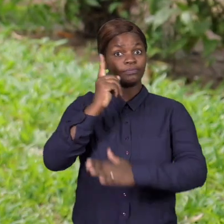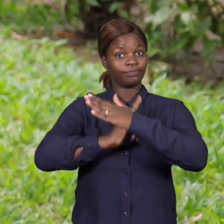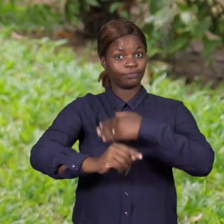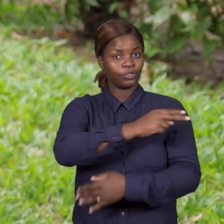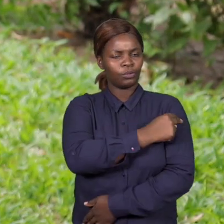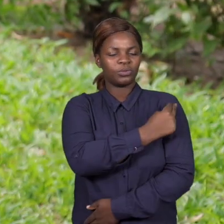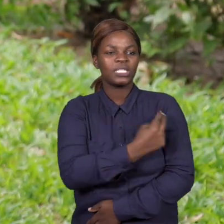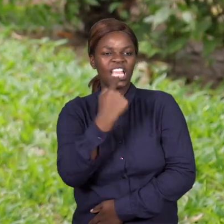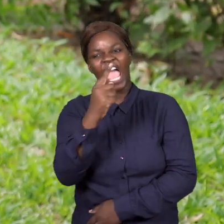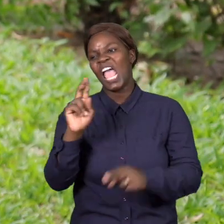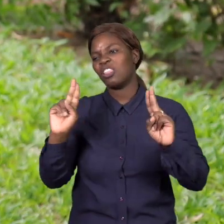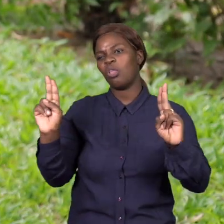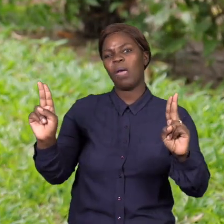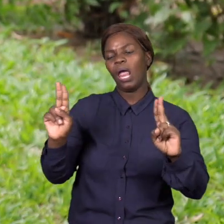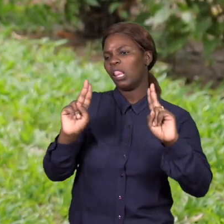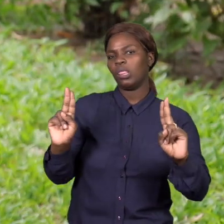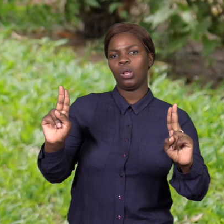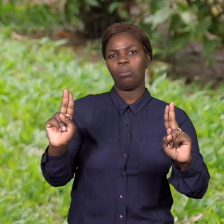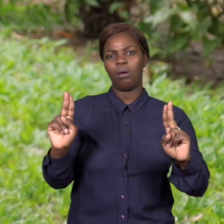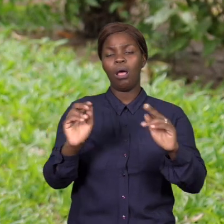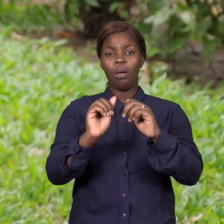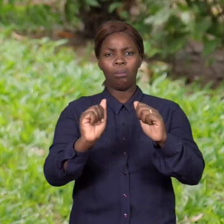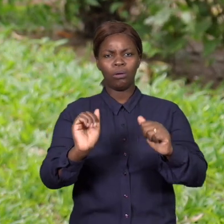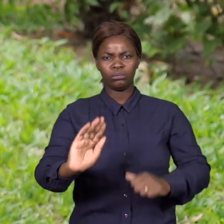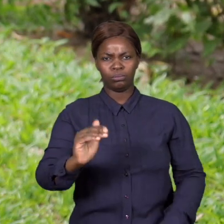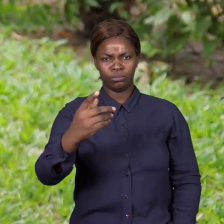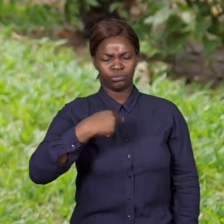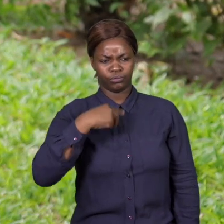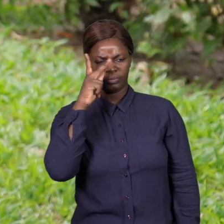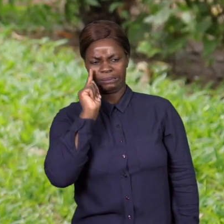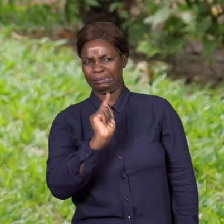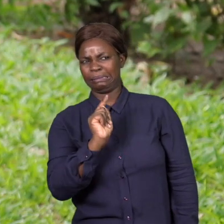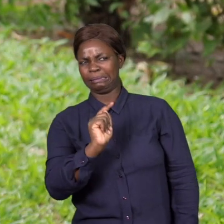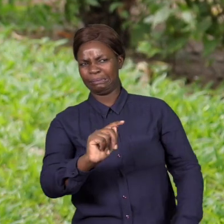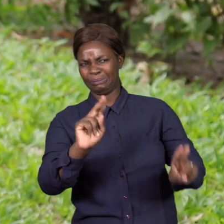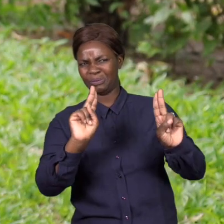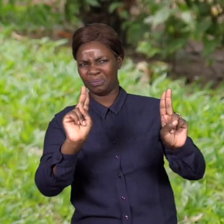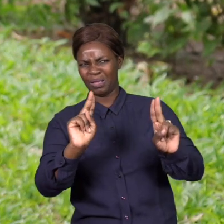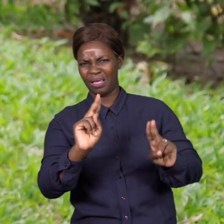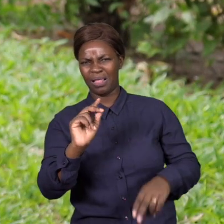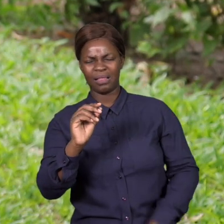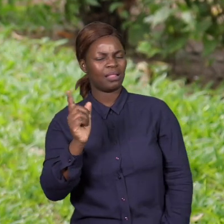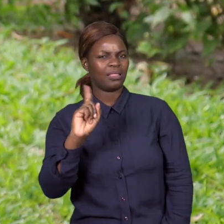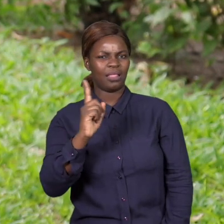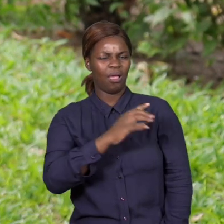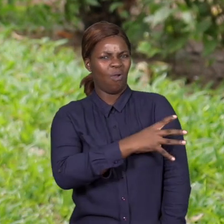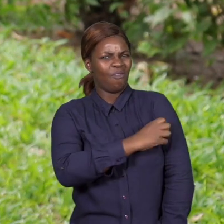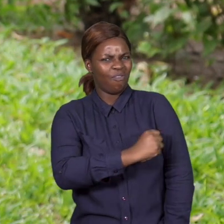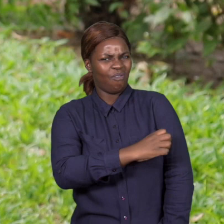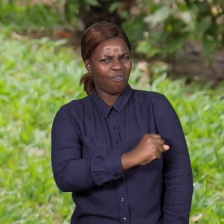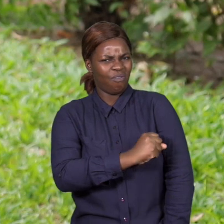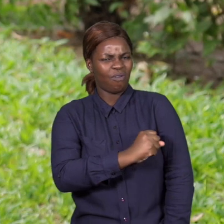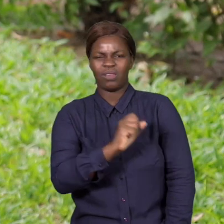eu indo para o hospital, é atenção. Mas eu vi que isto aqui não é atenção.